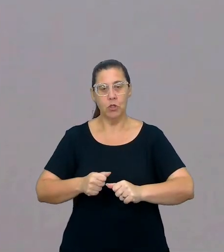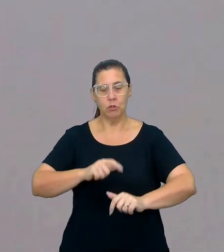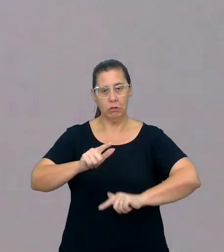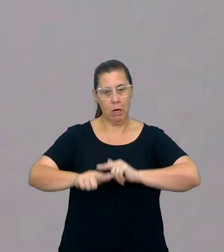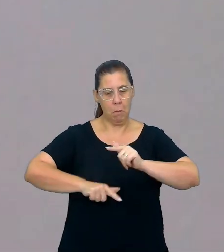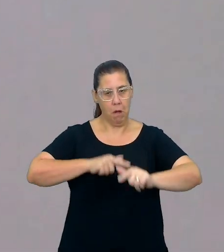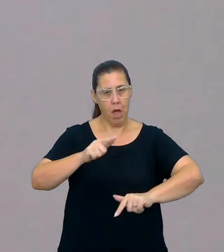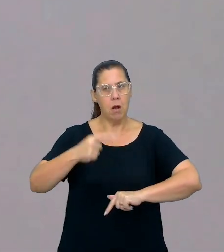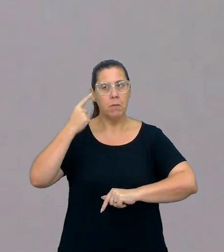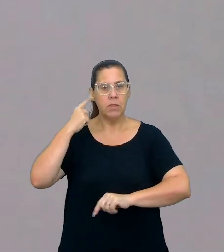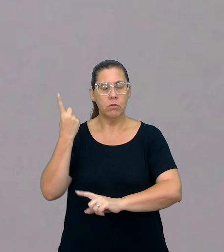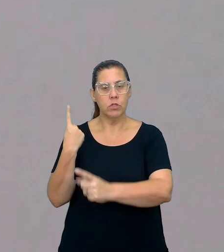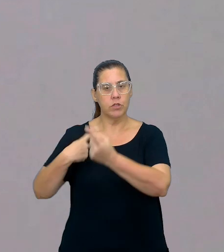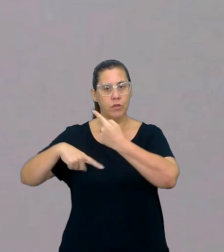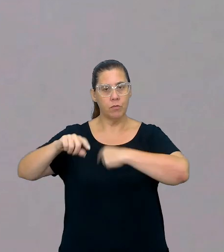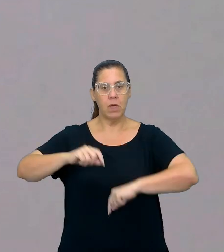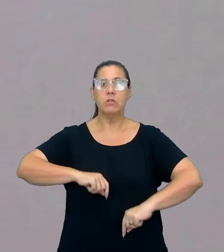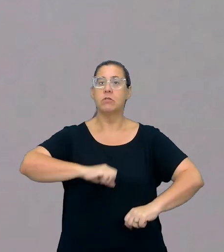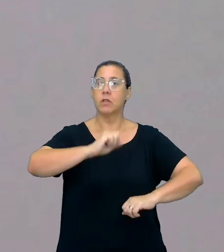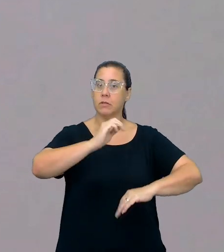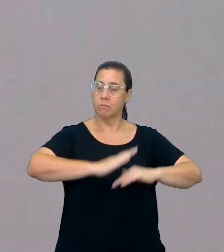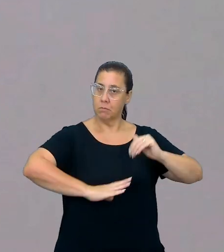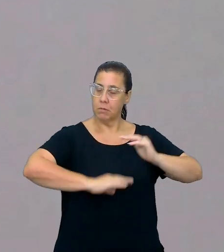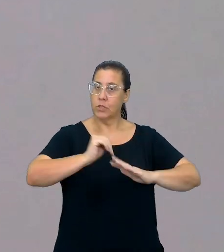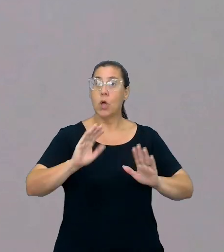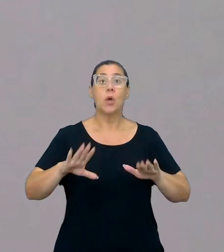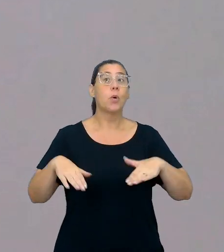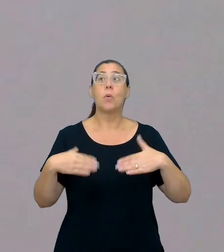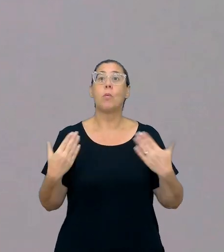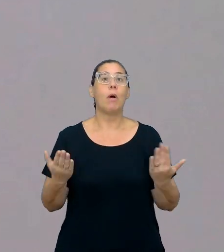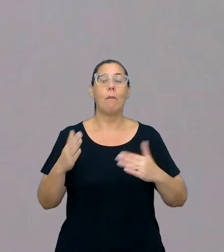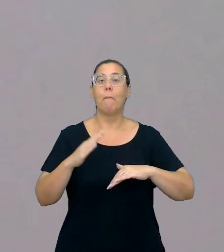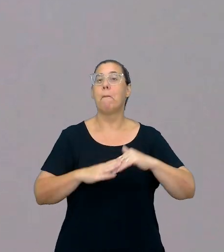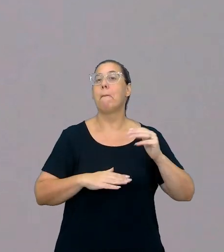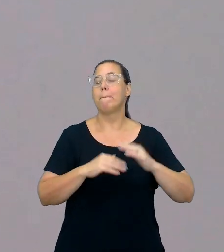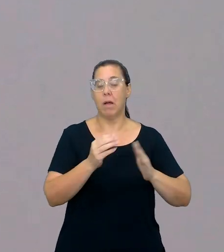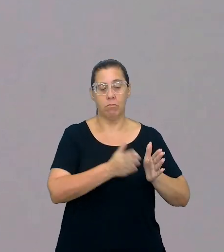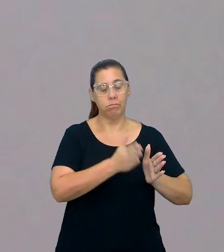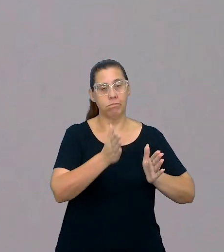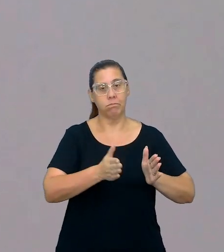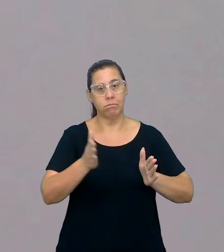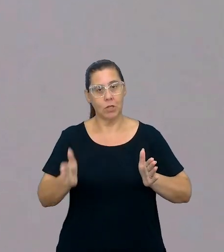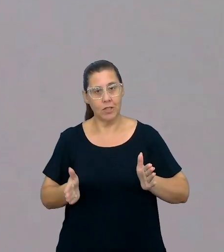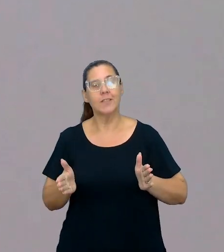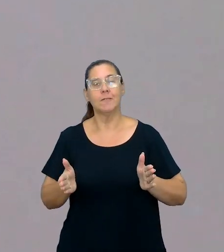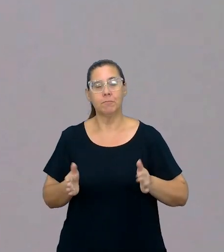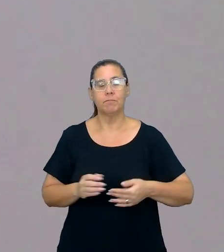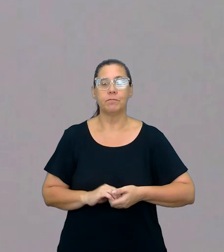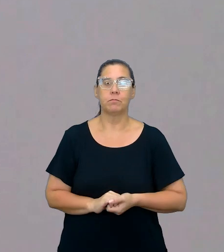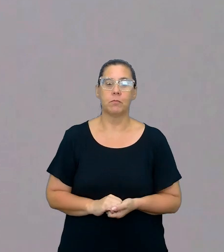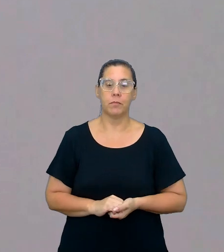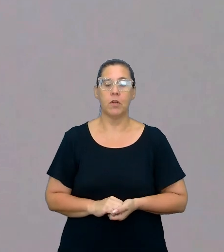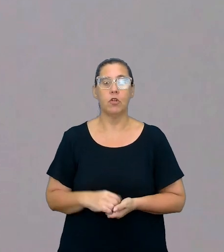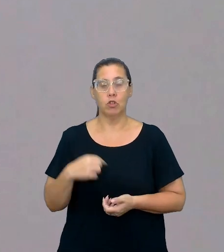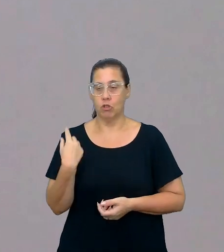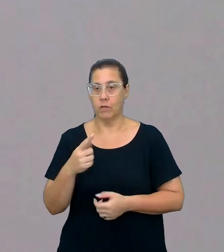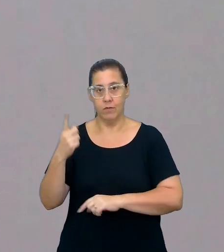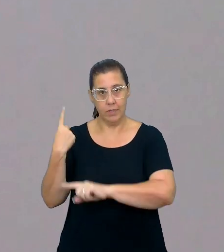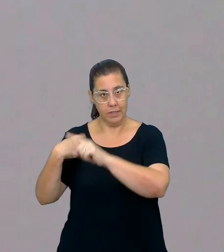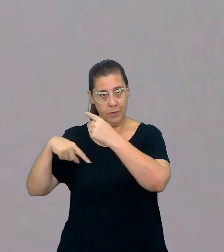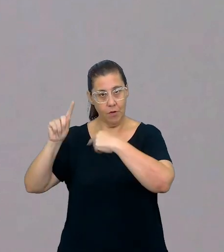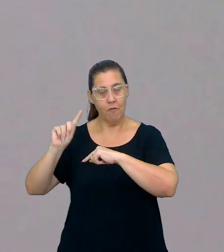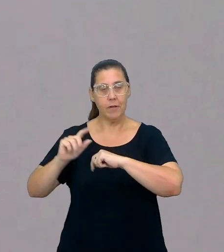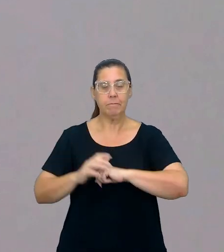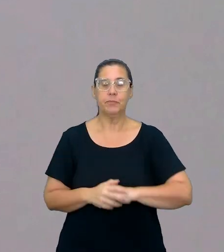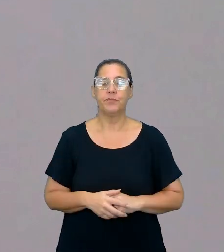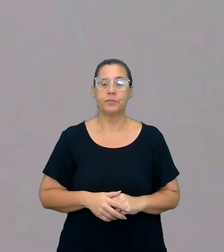pensando no desenvolvimento das habilidades, quais habilidades que essa sequência nos permite desenvolver e